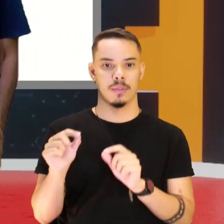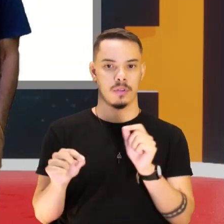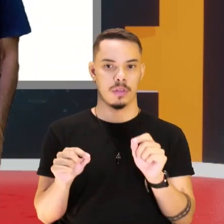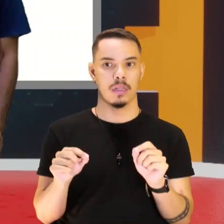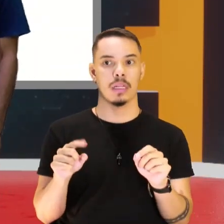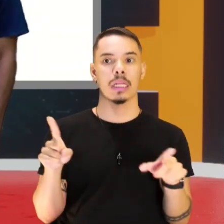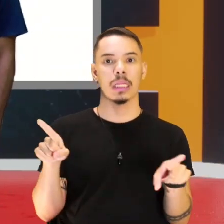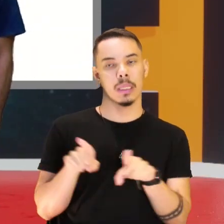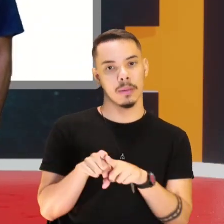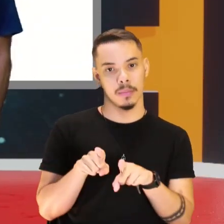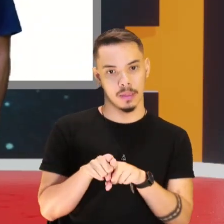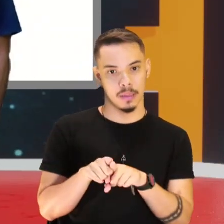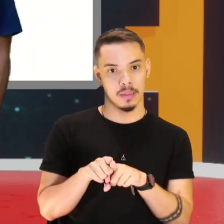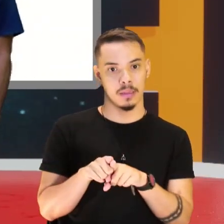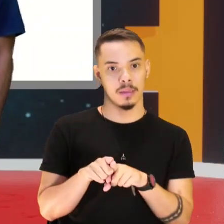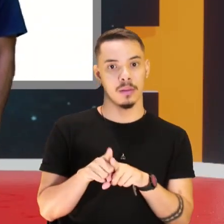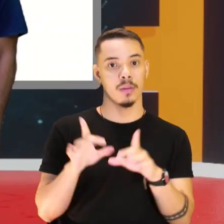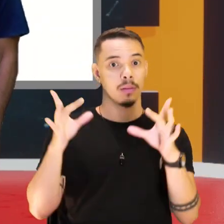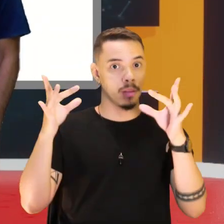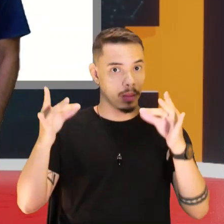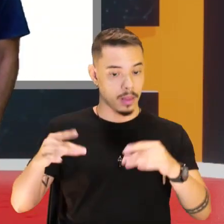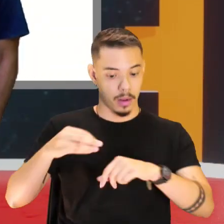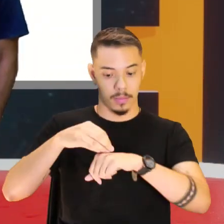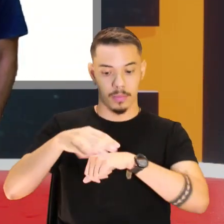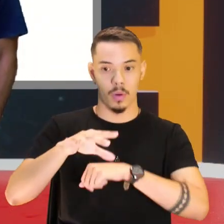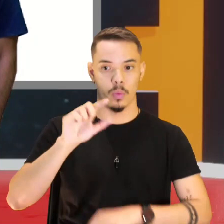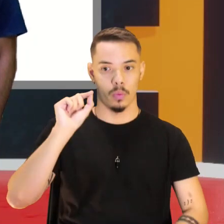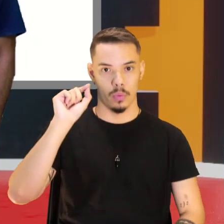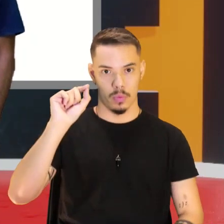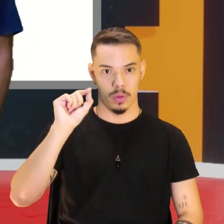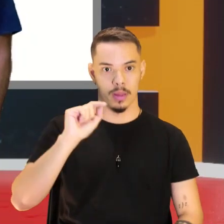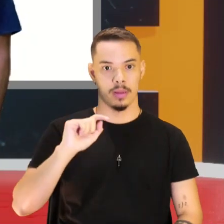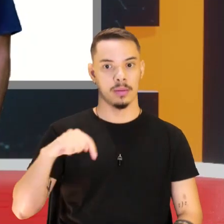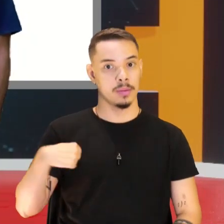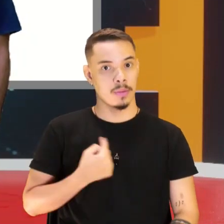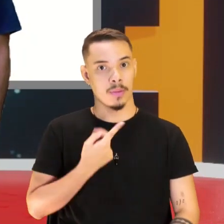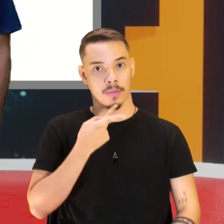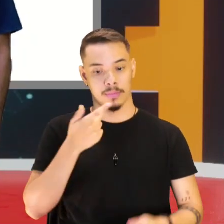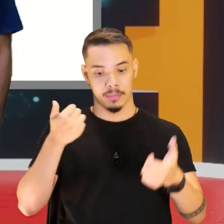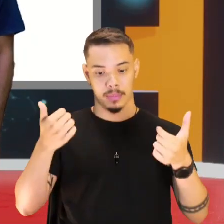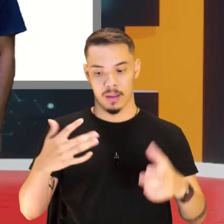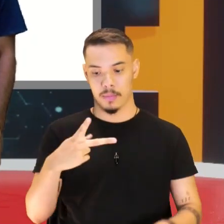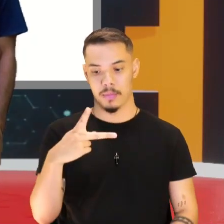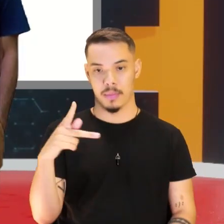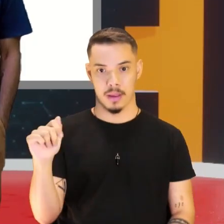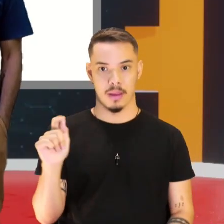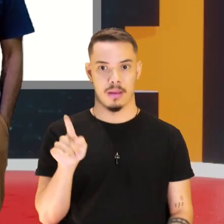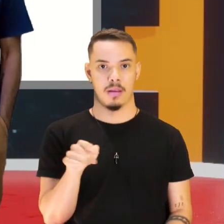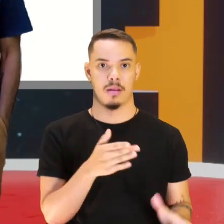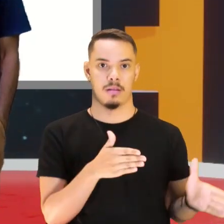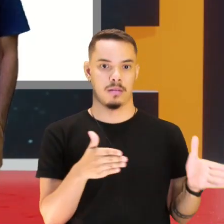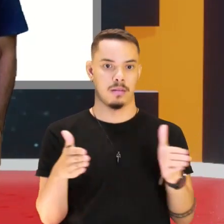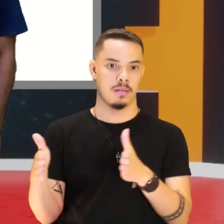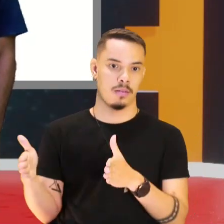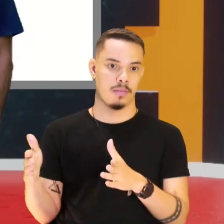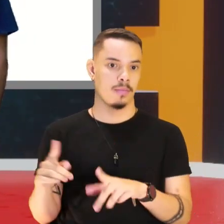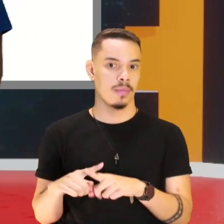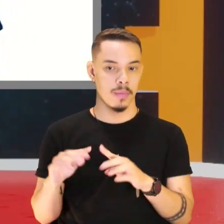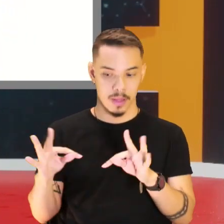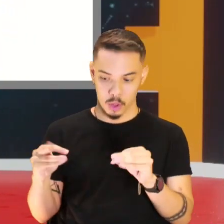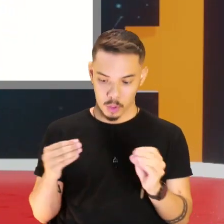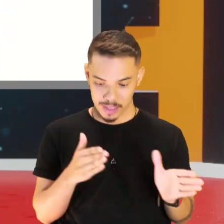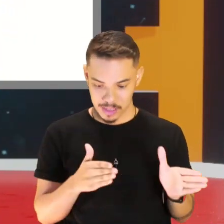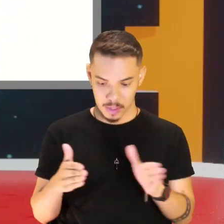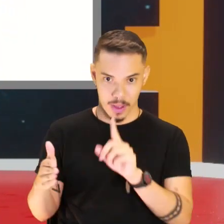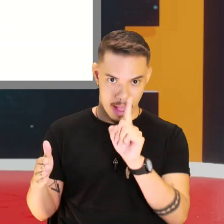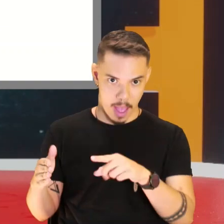também... porque tem um detalhe, né, professor Maurício? Nós estamos falando agora de PA, né? Toda PA é uma sequência, mas nem toda sequência é